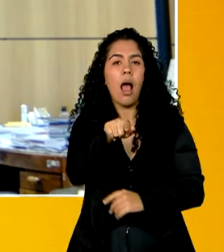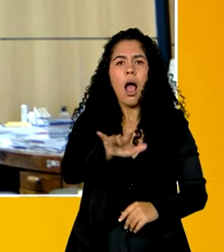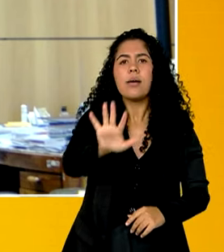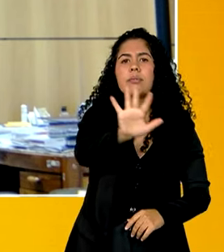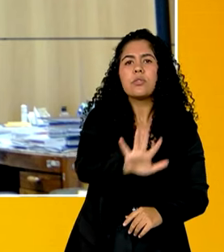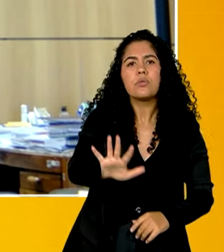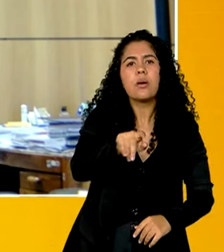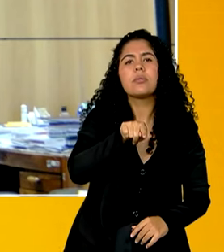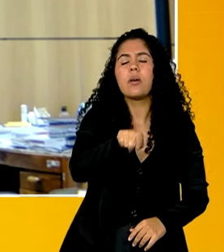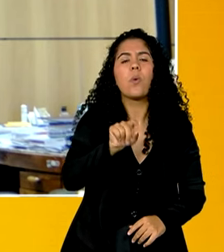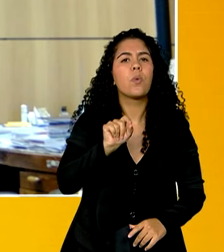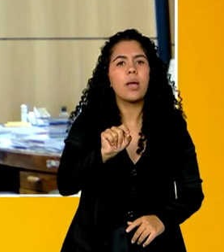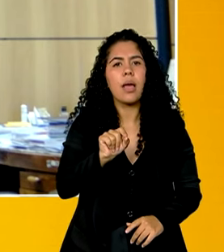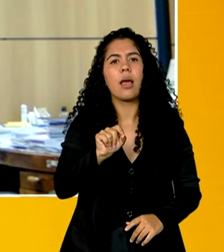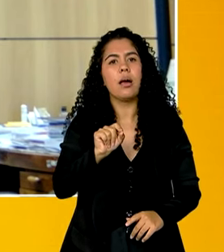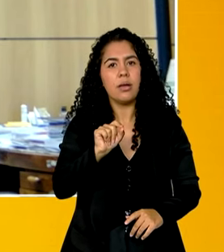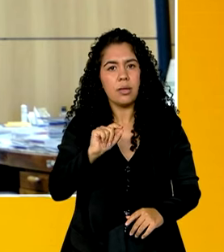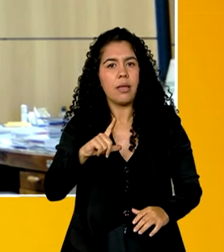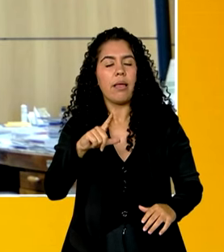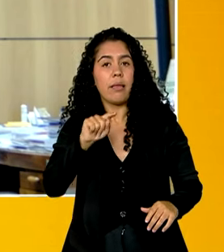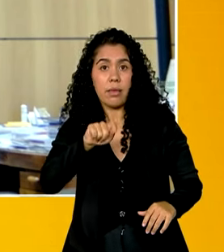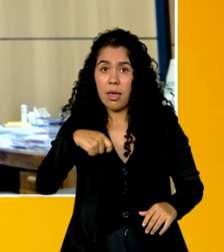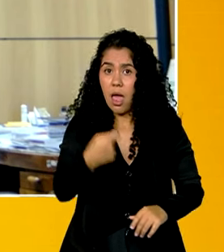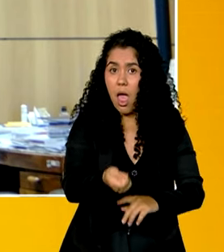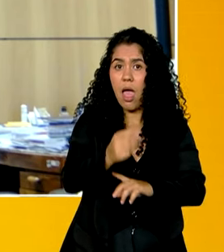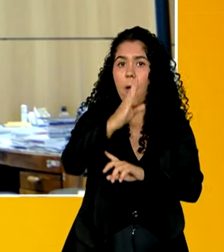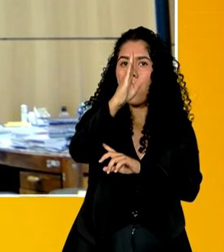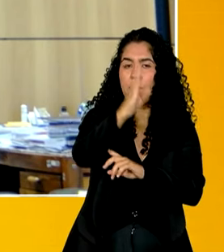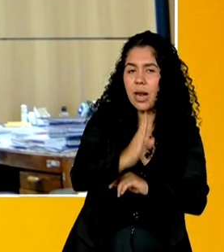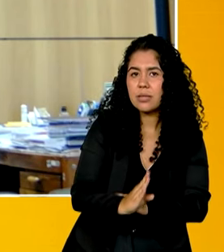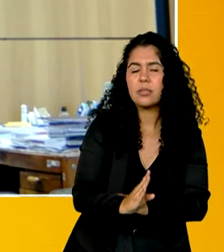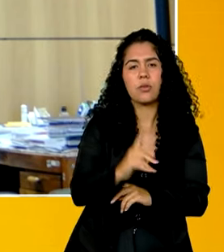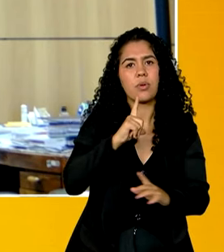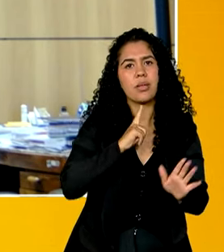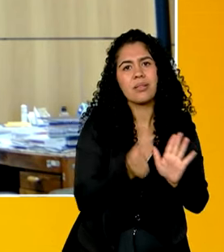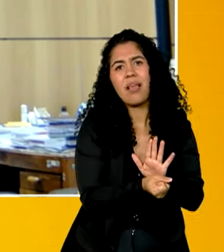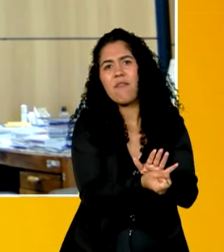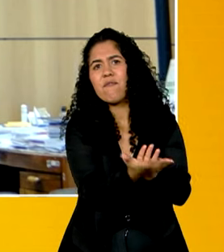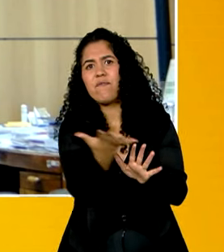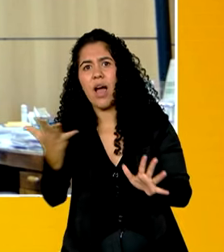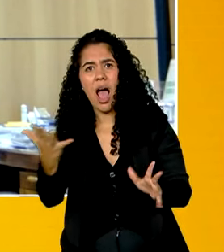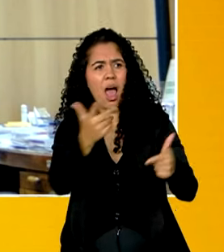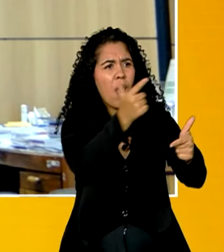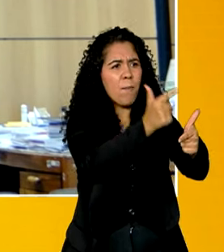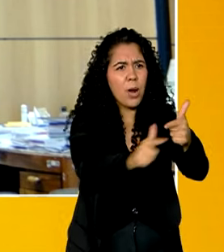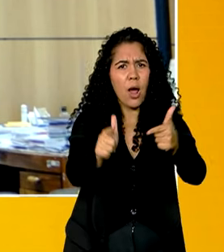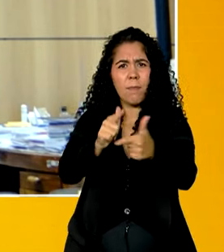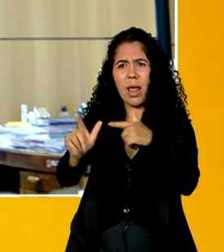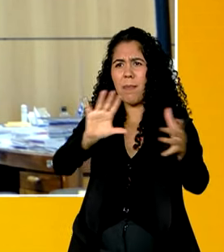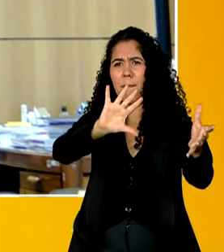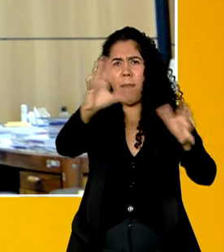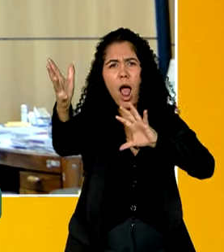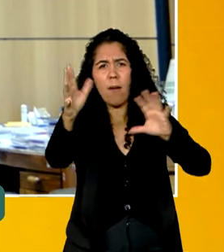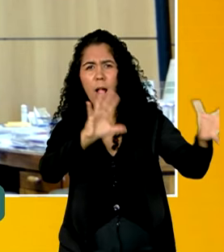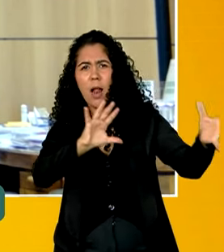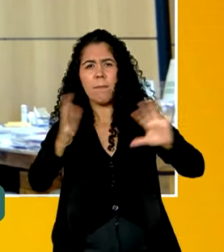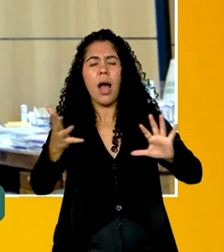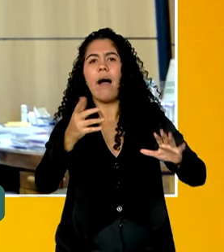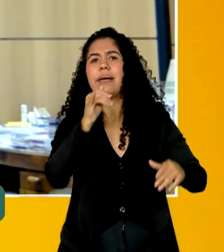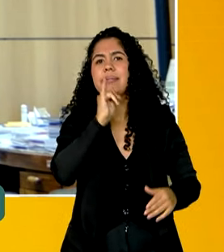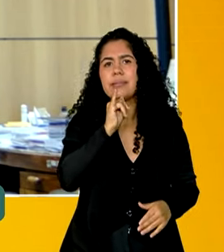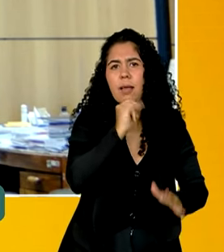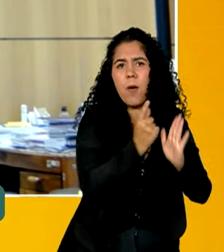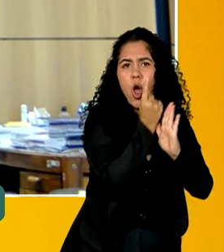onde herdamos um país com vários problemas, problema orçamentário, você lembra da PEC